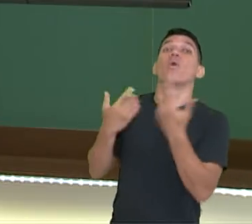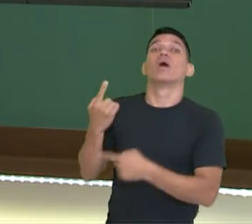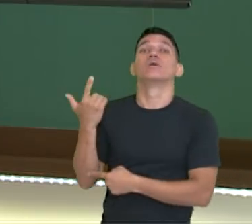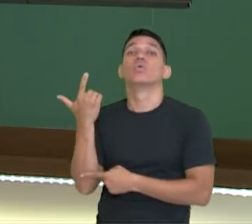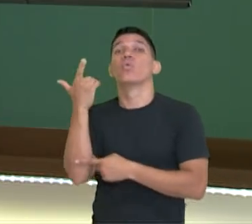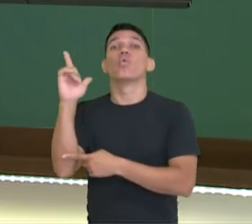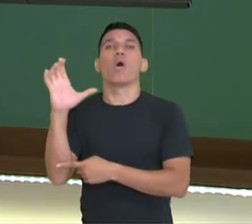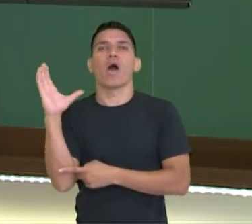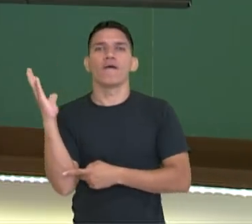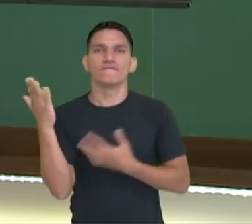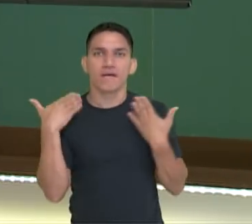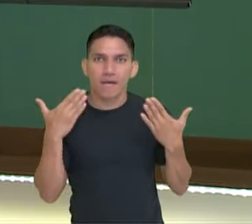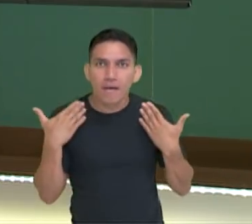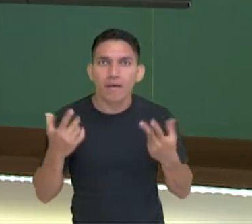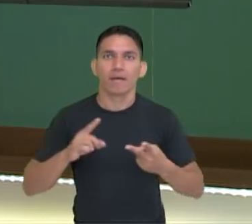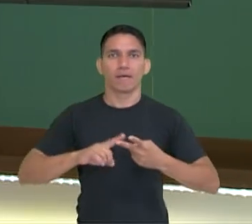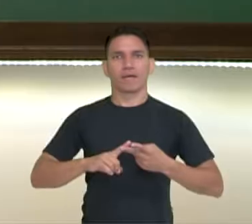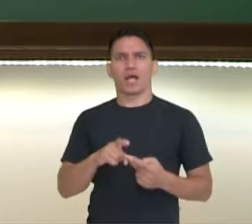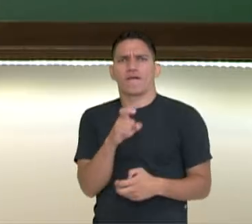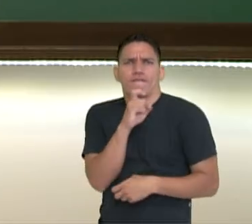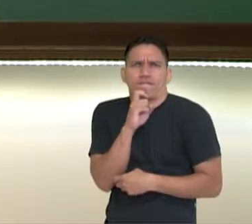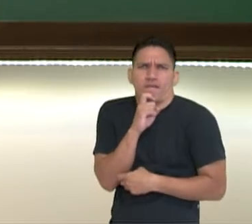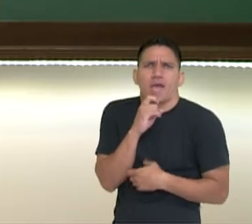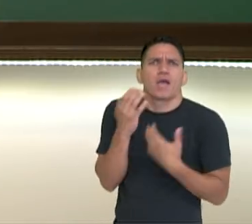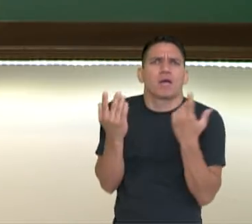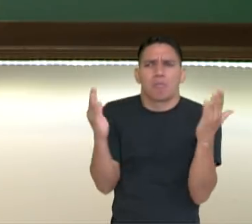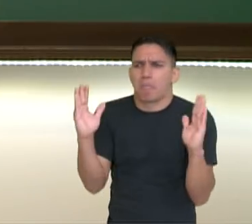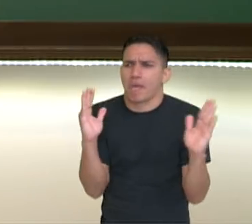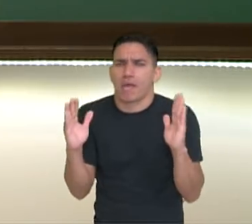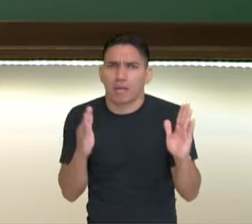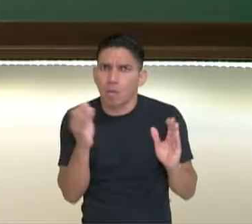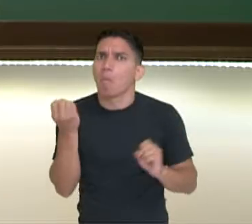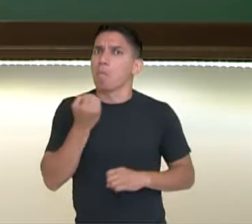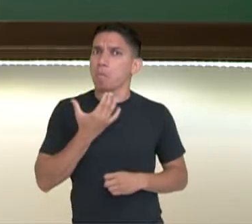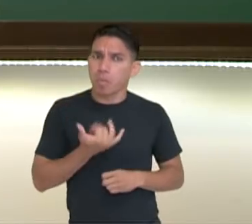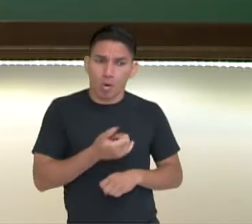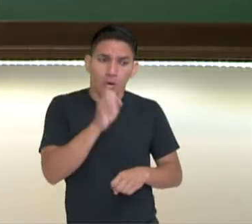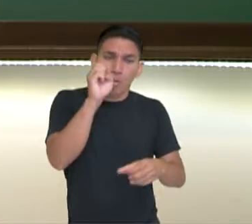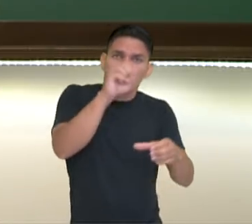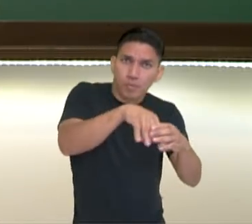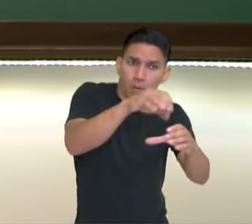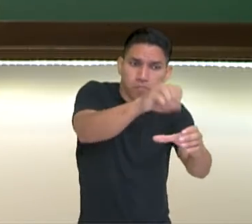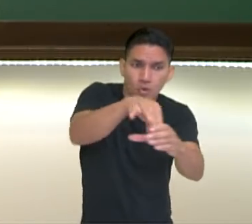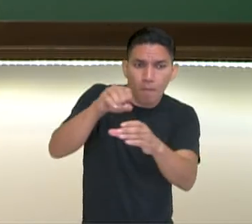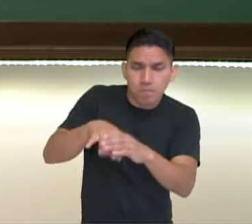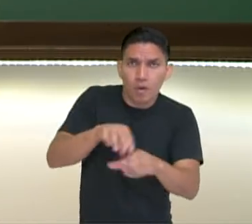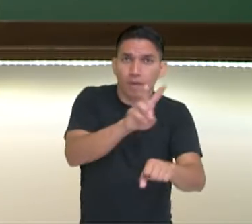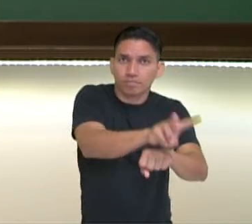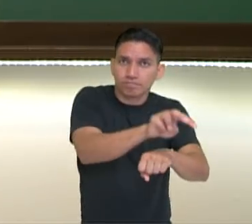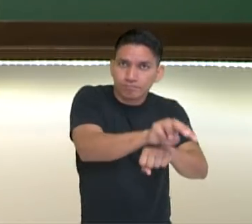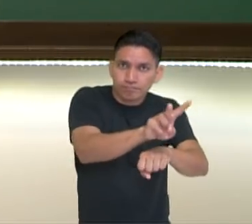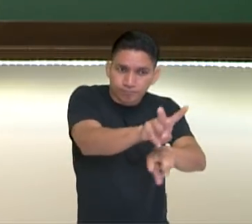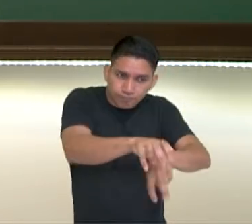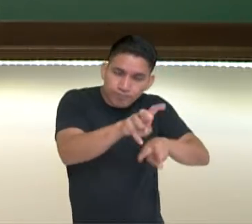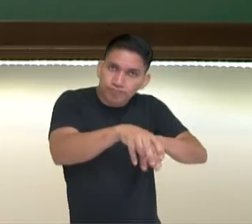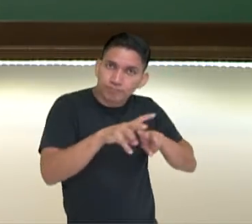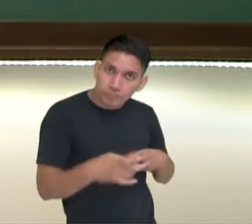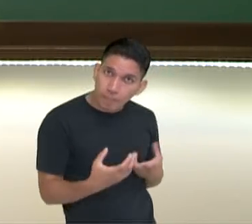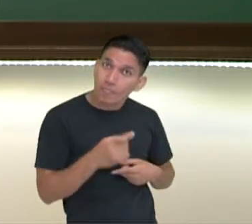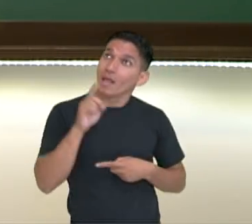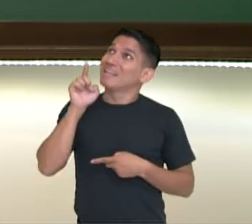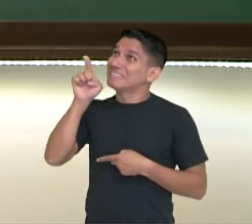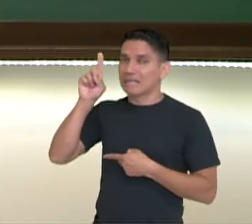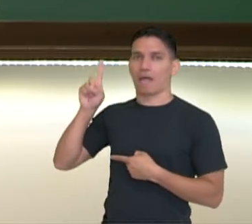quando que vai ser o próximo inverno, se é um período bom para plantar, se é um período ruim para plantar. Isso aí era algo